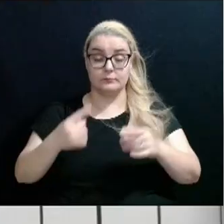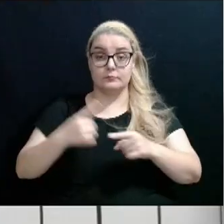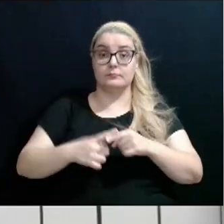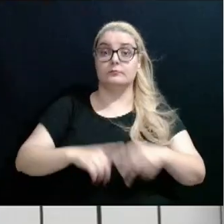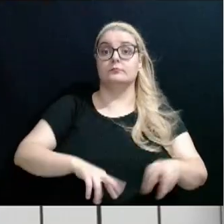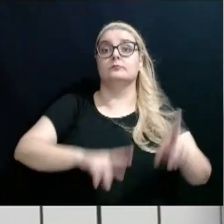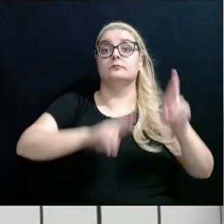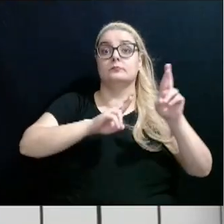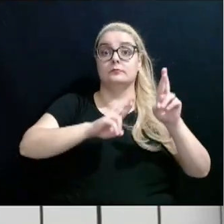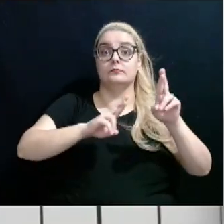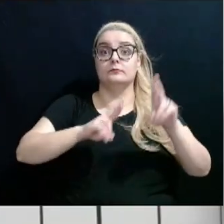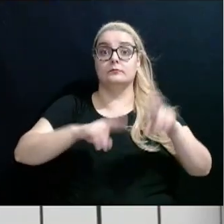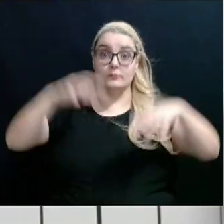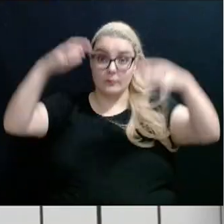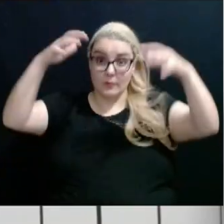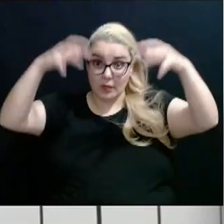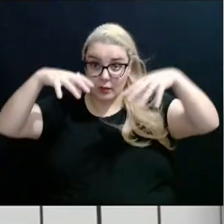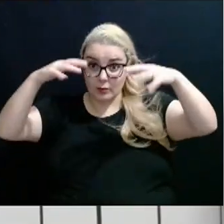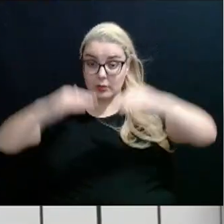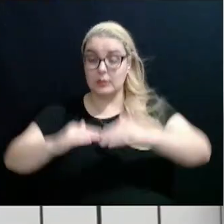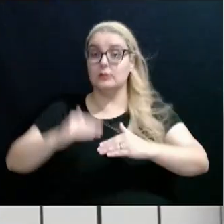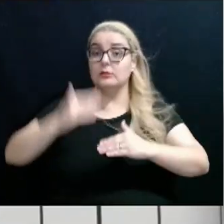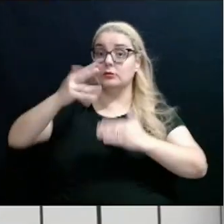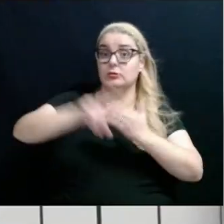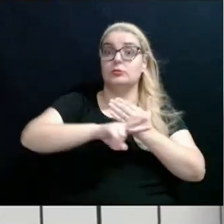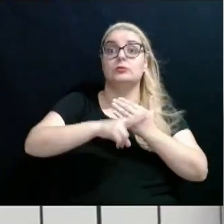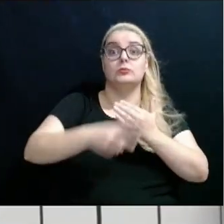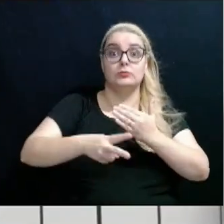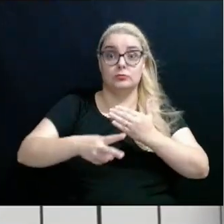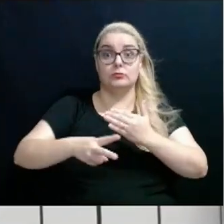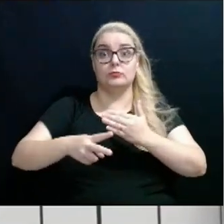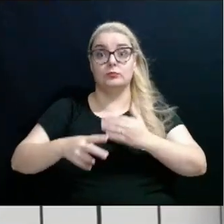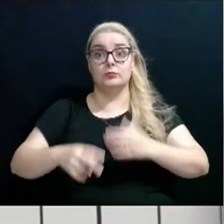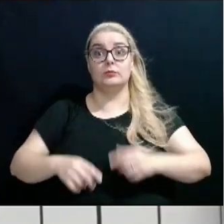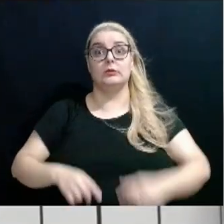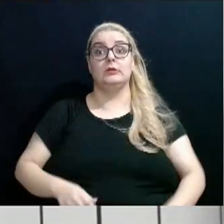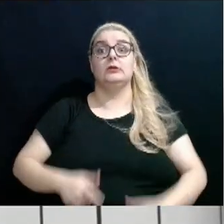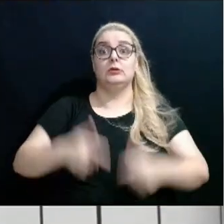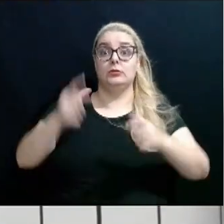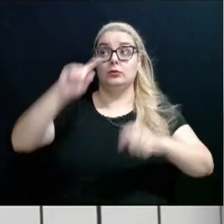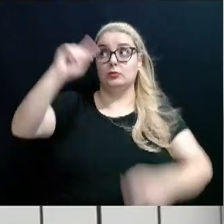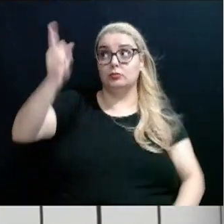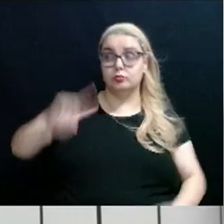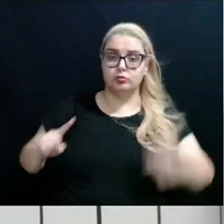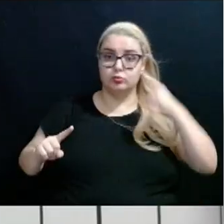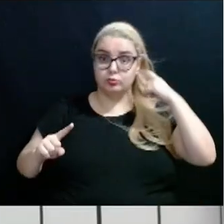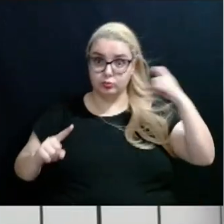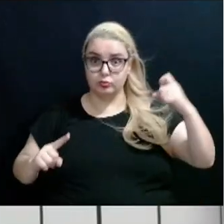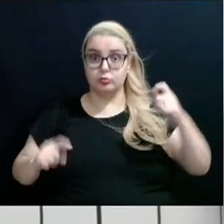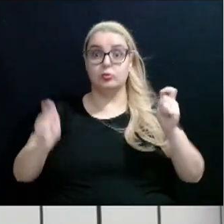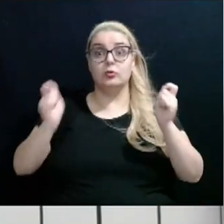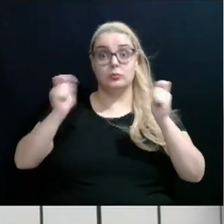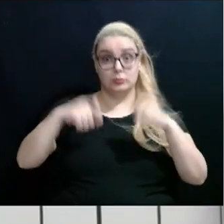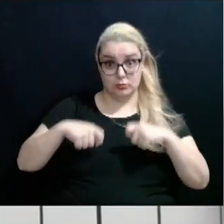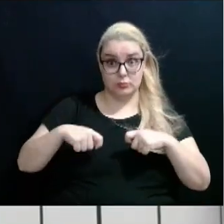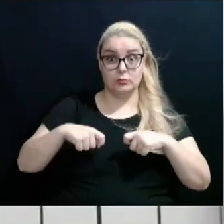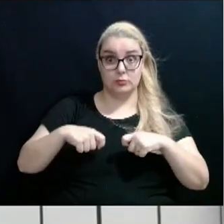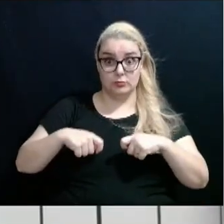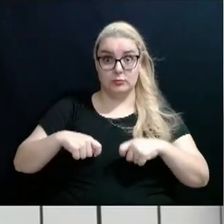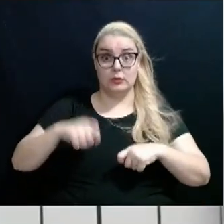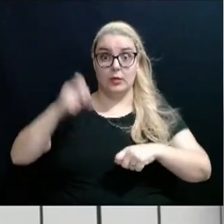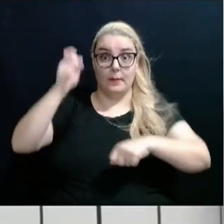por temporais de alto impacto, com grande incidência de raios e até possibilidade de